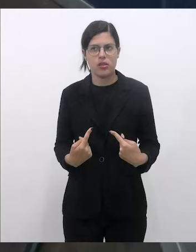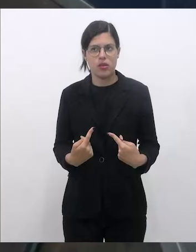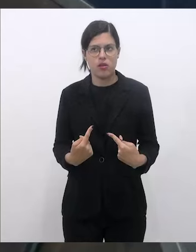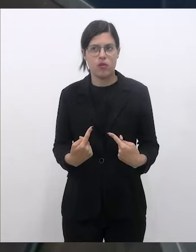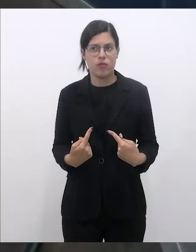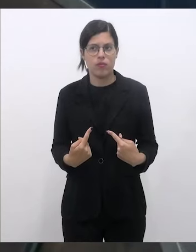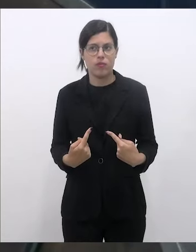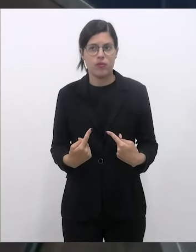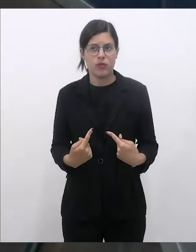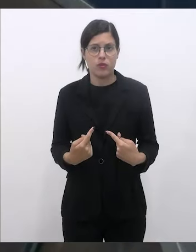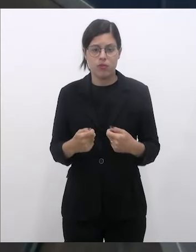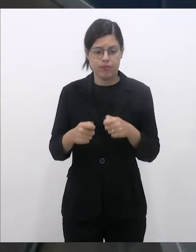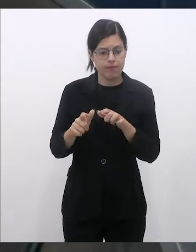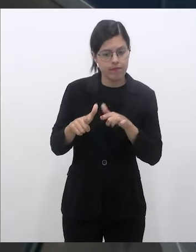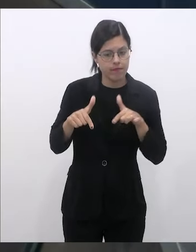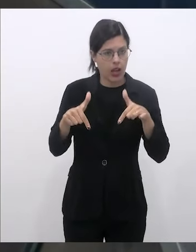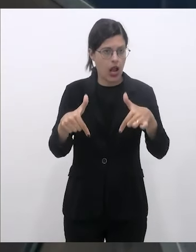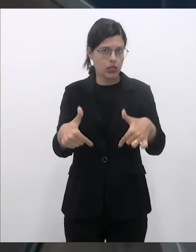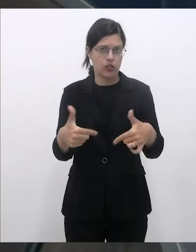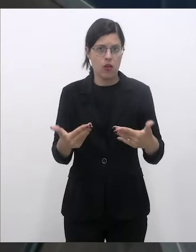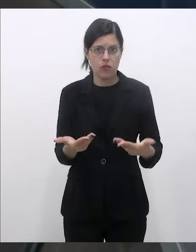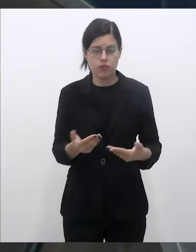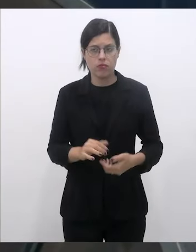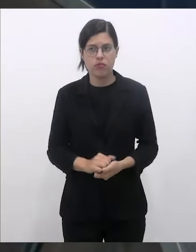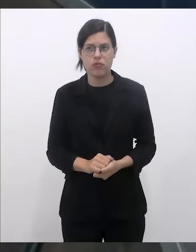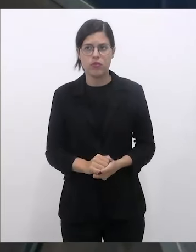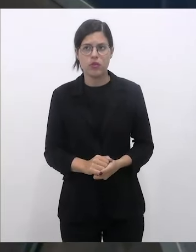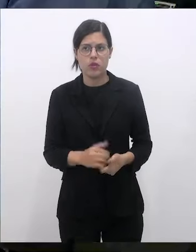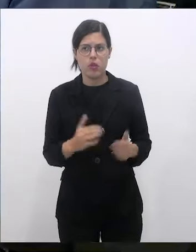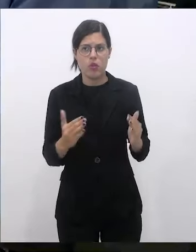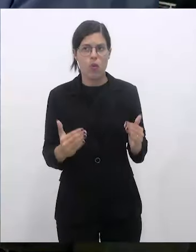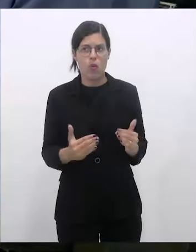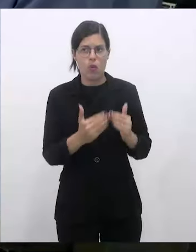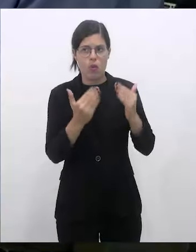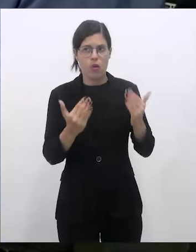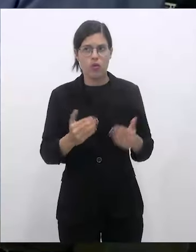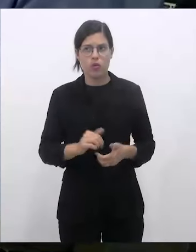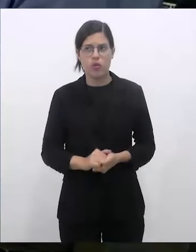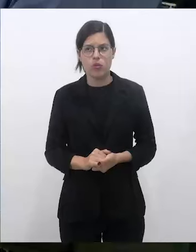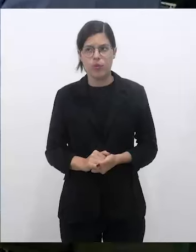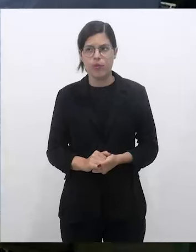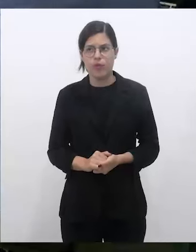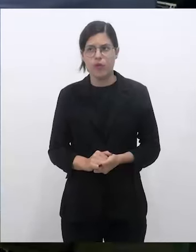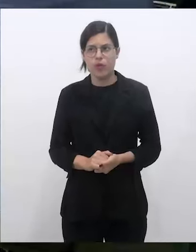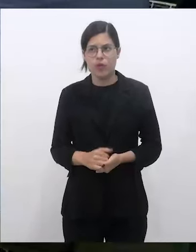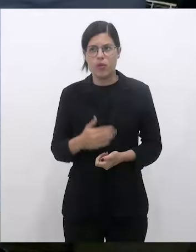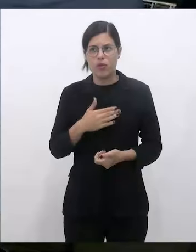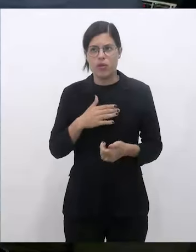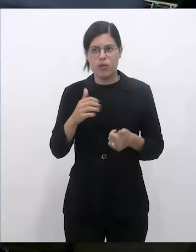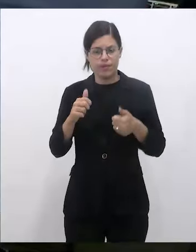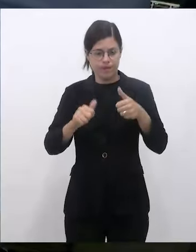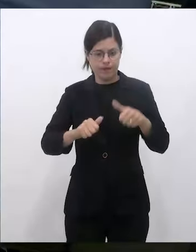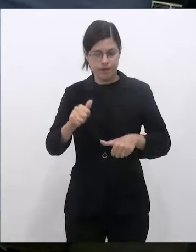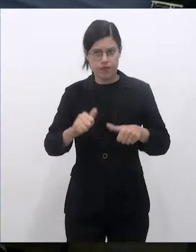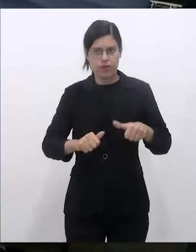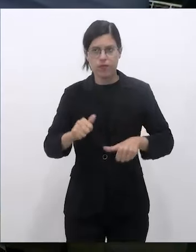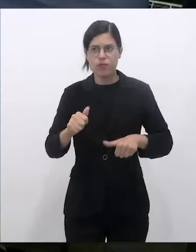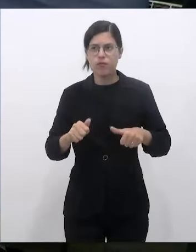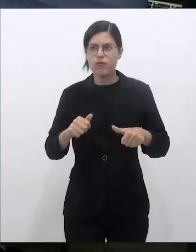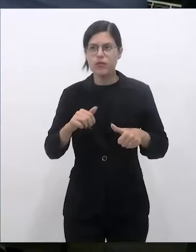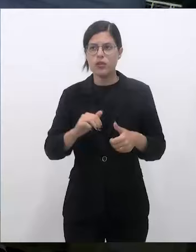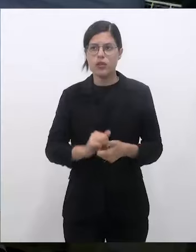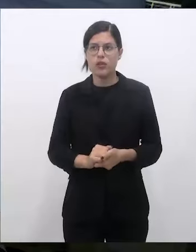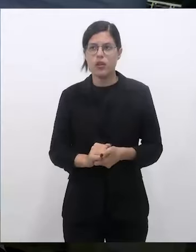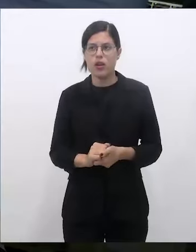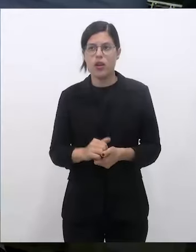parte de uma premissa de que você tem que colocar o pé no chão. Então, eu concordo, o que ele falou ali é decisivo para mim, na minha avaliação. Marcelo a lei é Barros. muito boa,